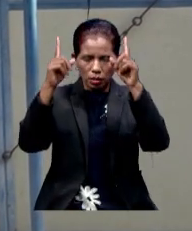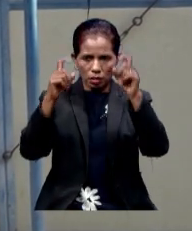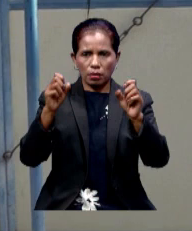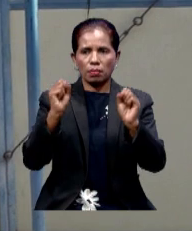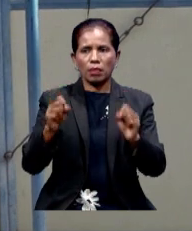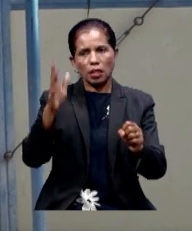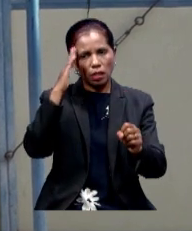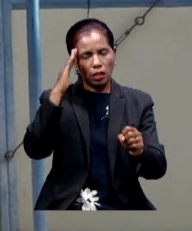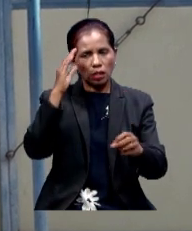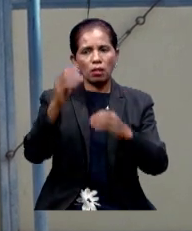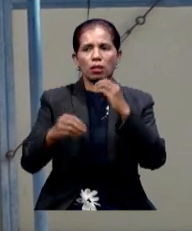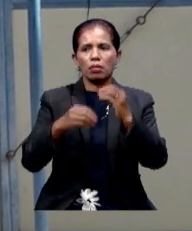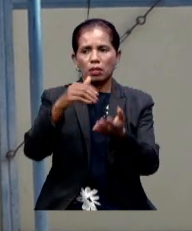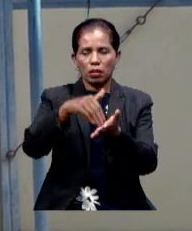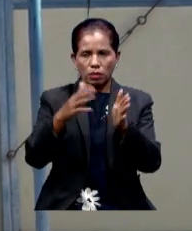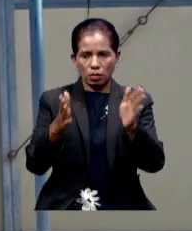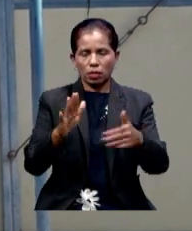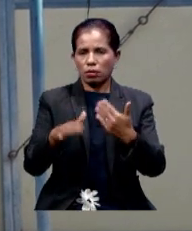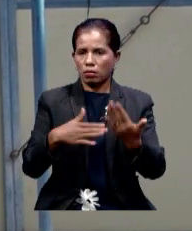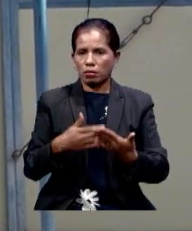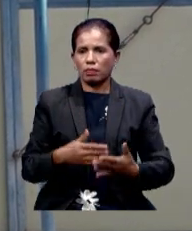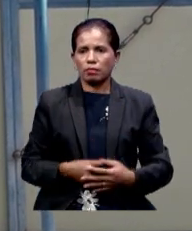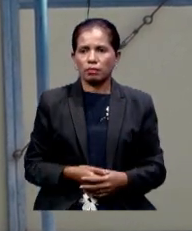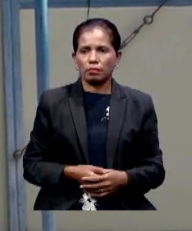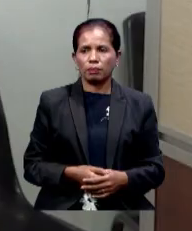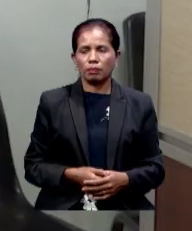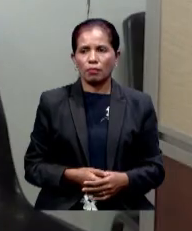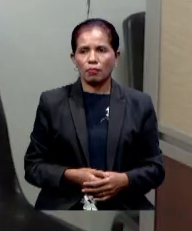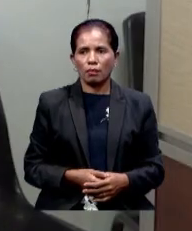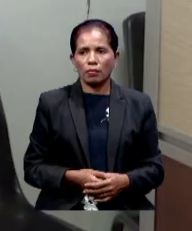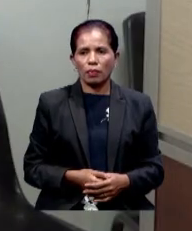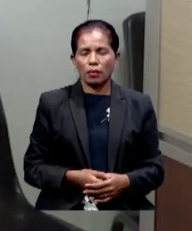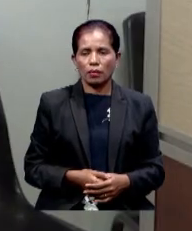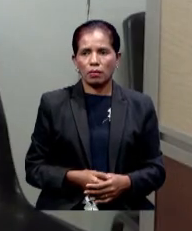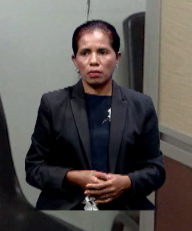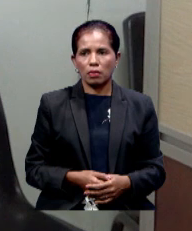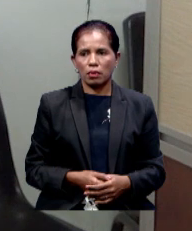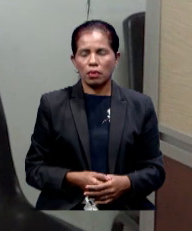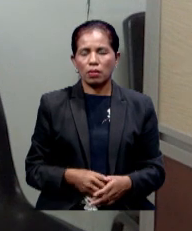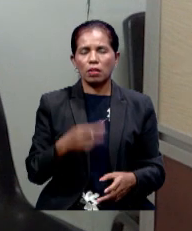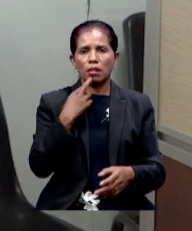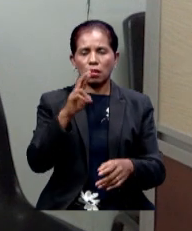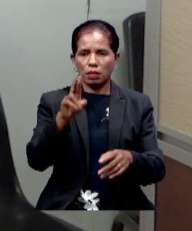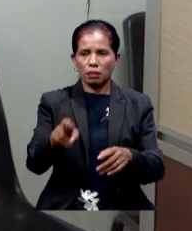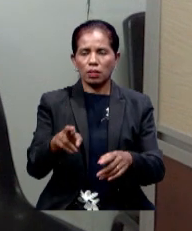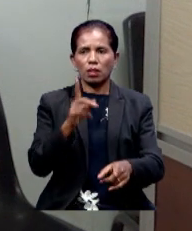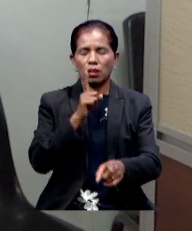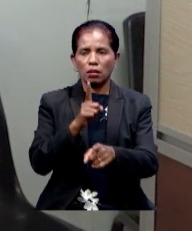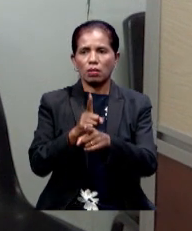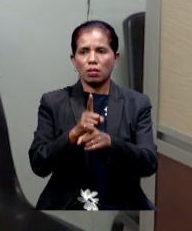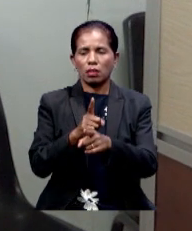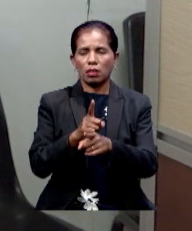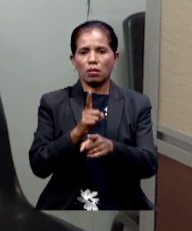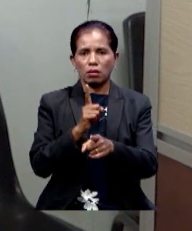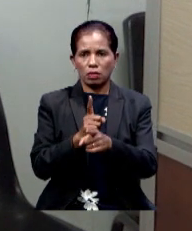bele hatene conhecimento estudante siranian e tem que acertar a resposta da ve los né cala correta